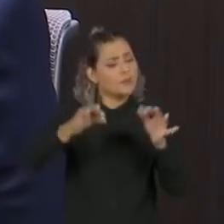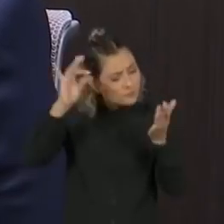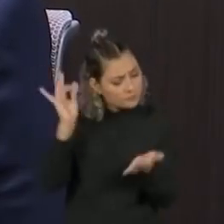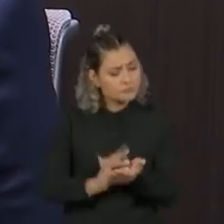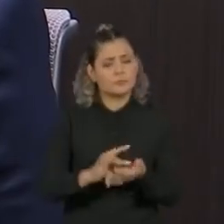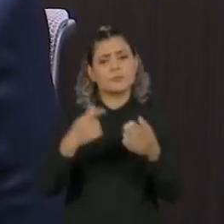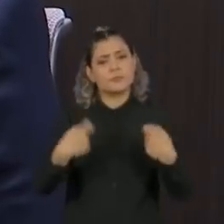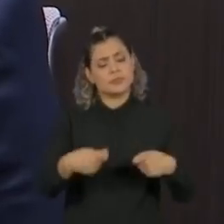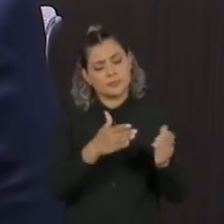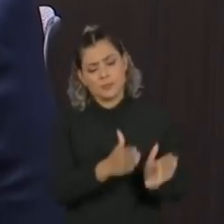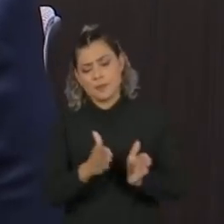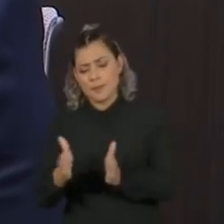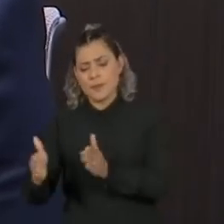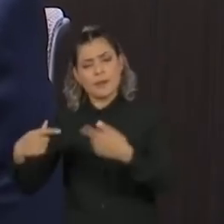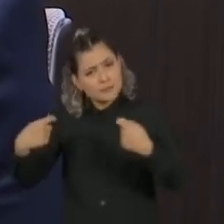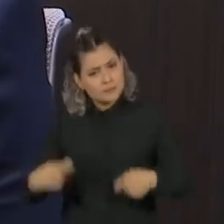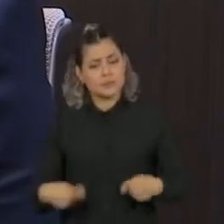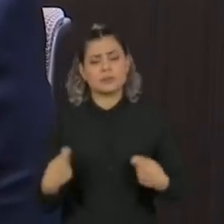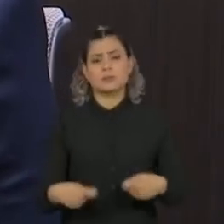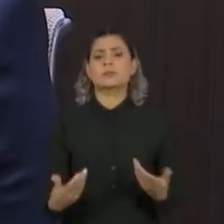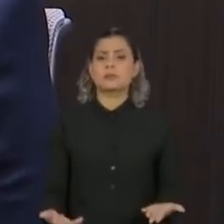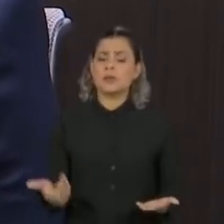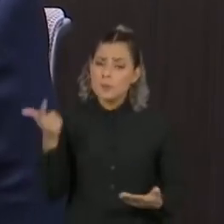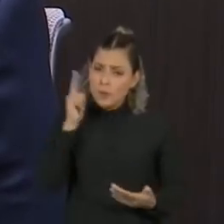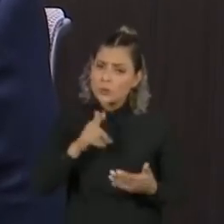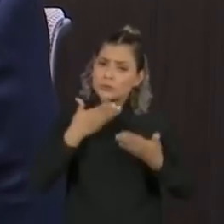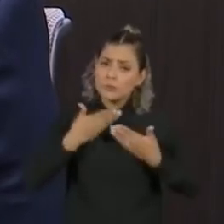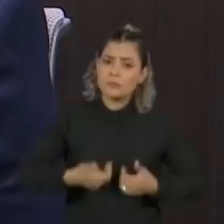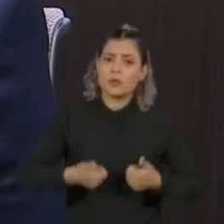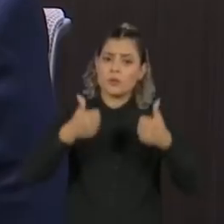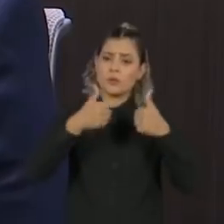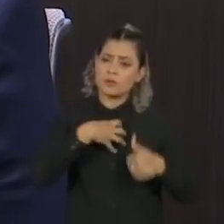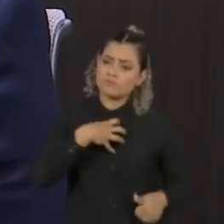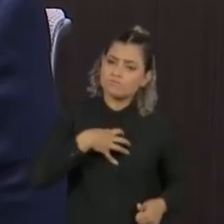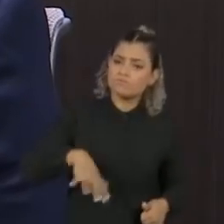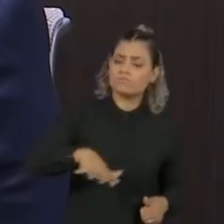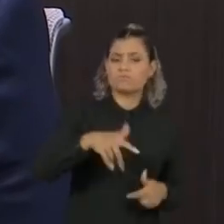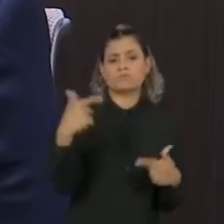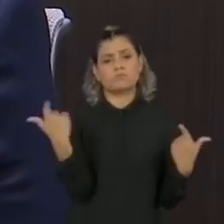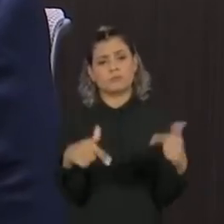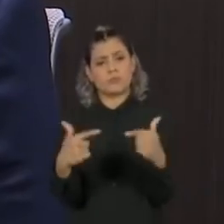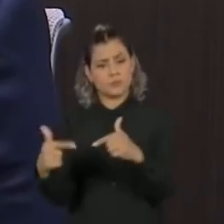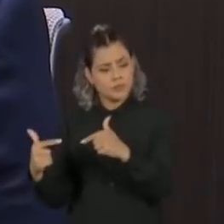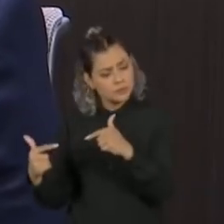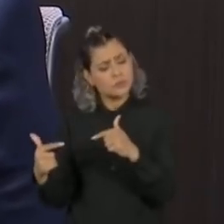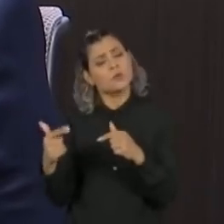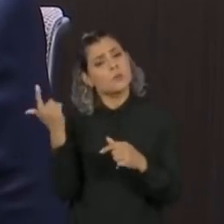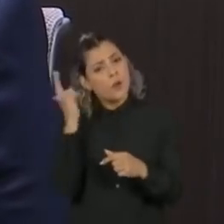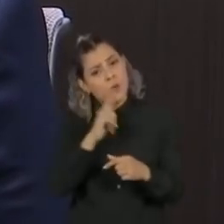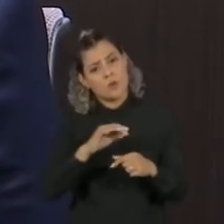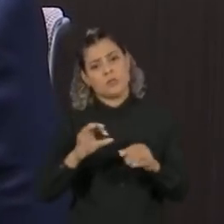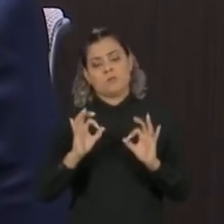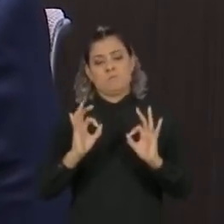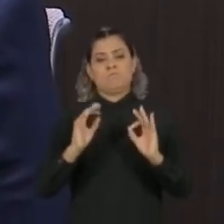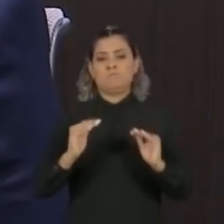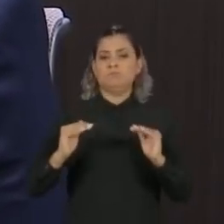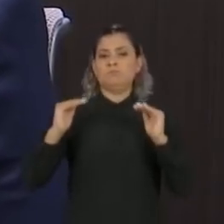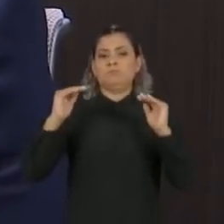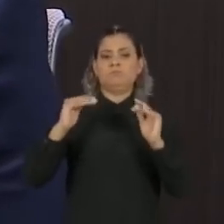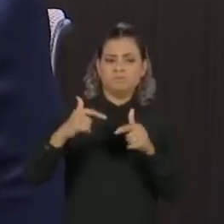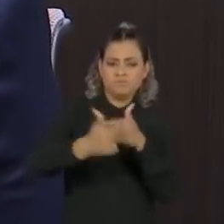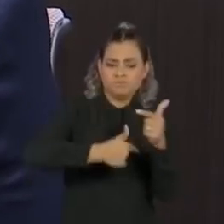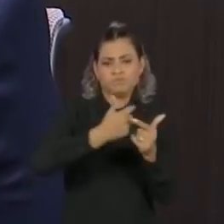começo, meio e fim, para melhorar a situação do trabalhador, para aumentar o nível de formalidade,